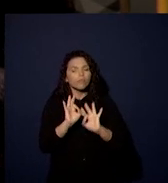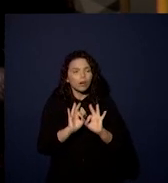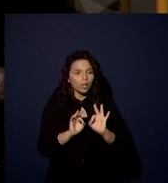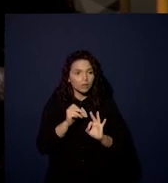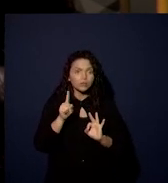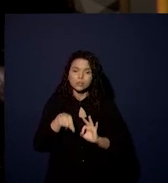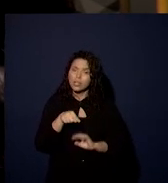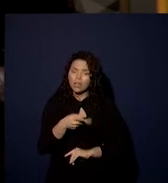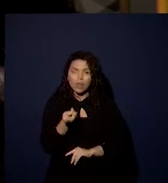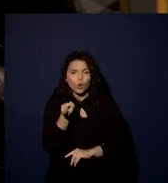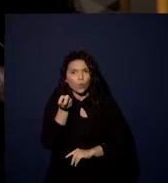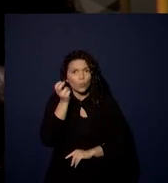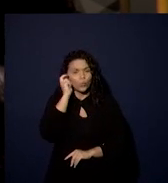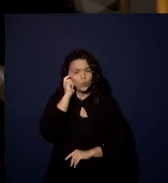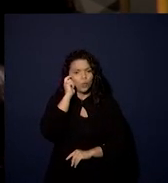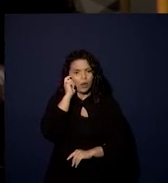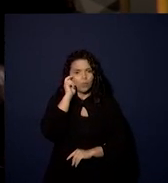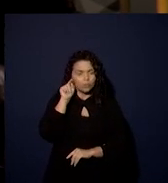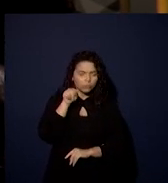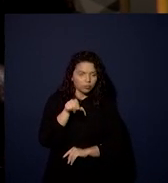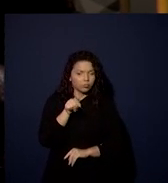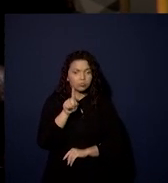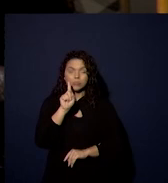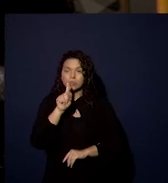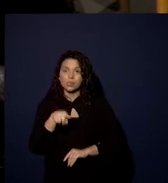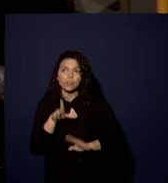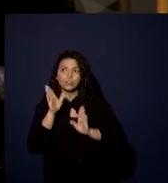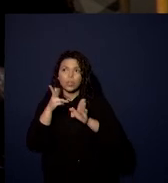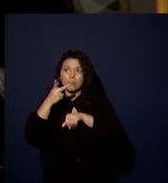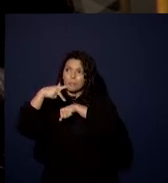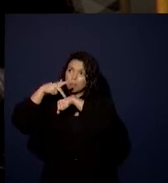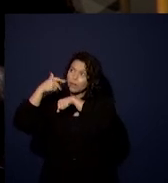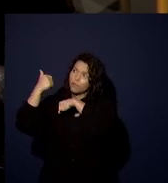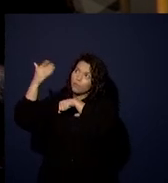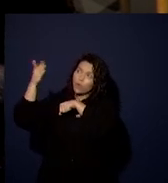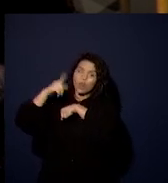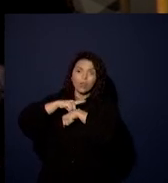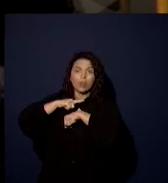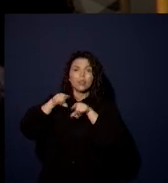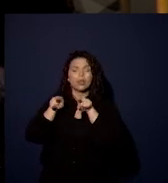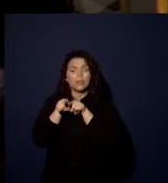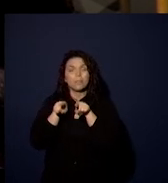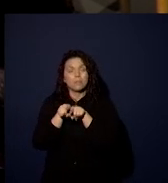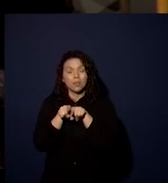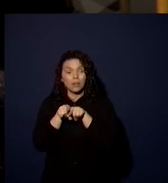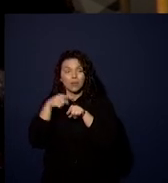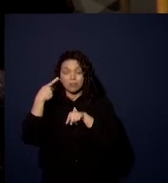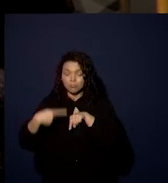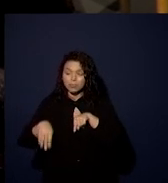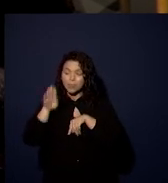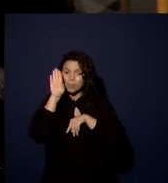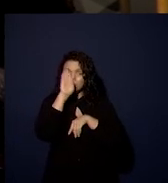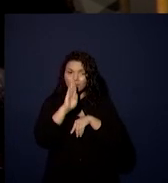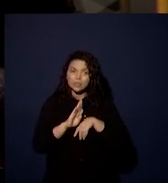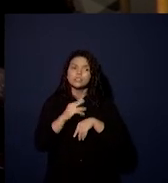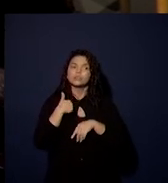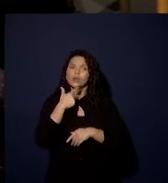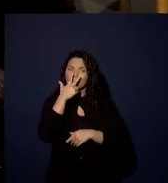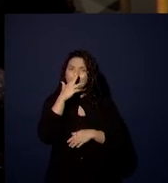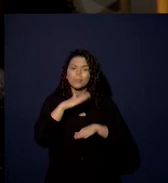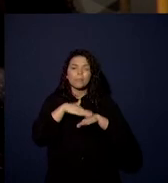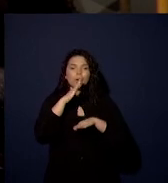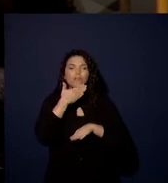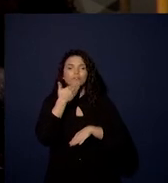um movimento cultural que já existem e já existe em outros países mas que aqui no Brasil vai ser mais fácil comprar energia